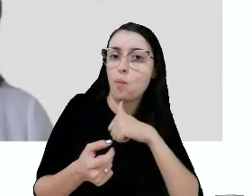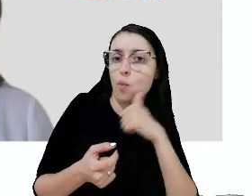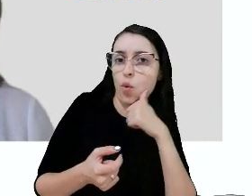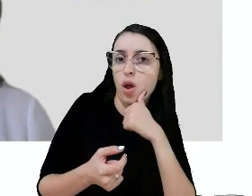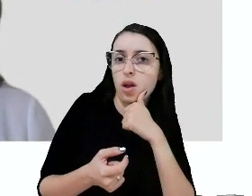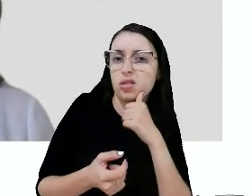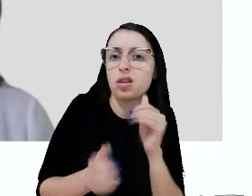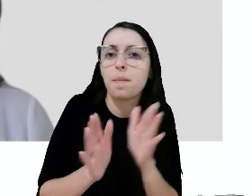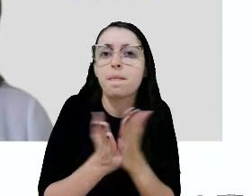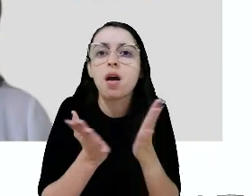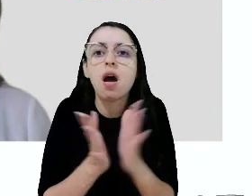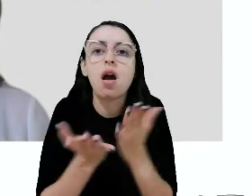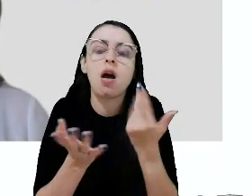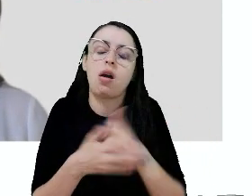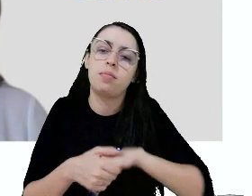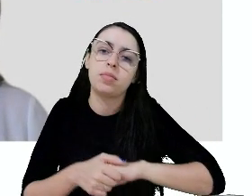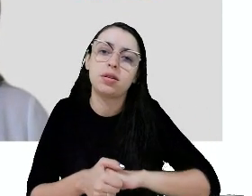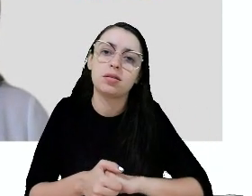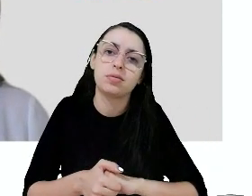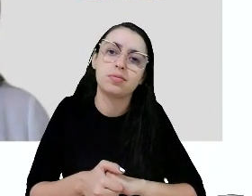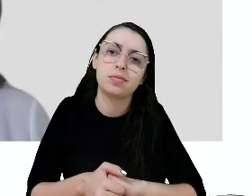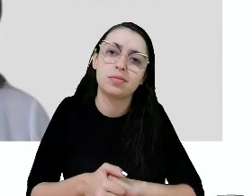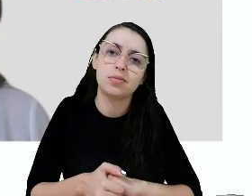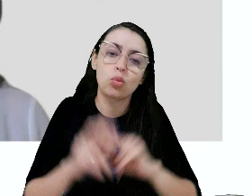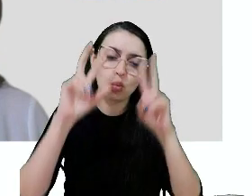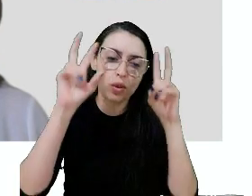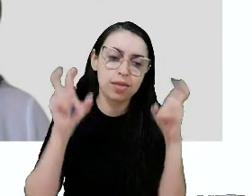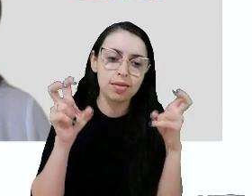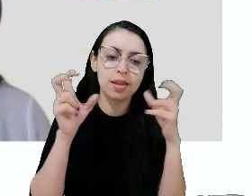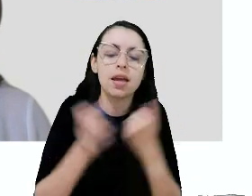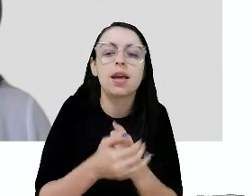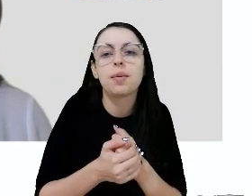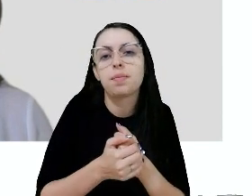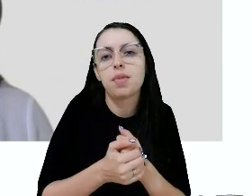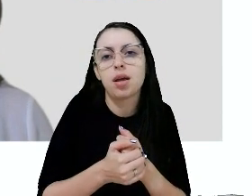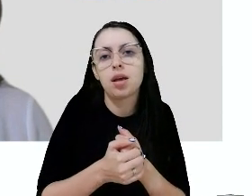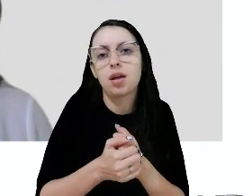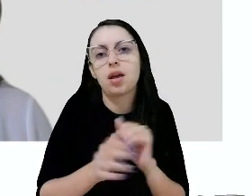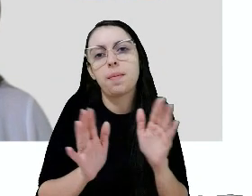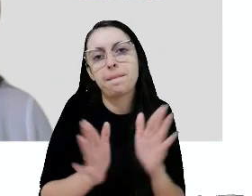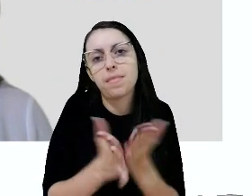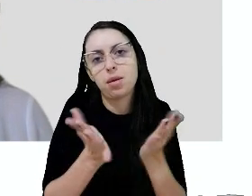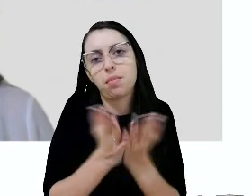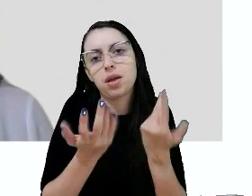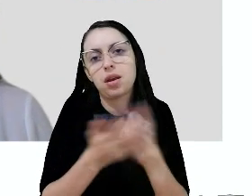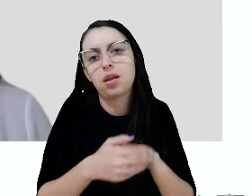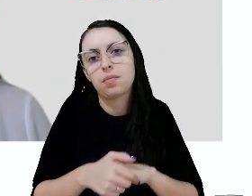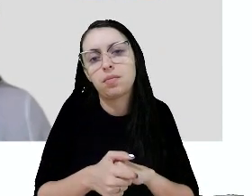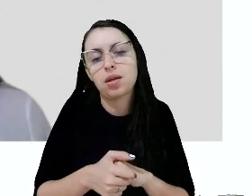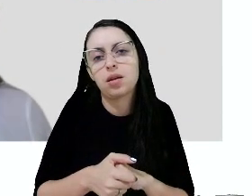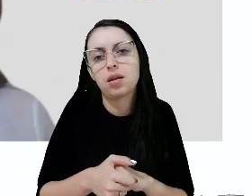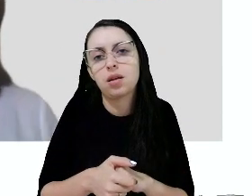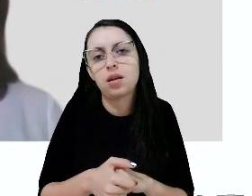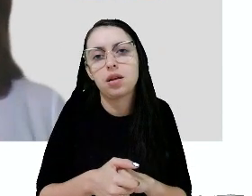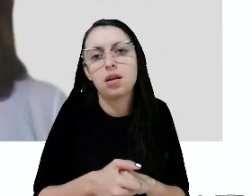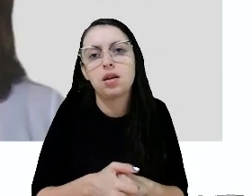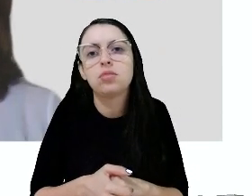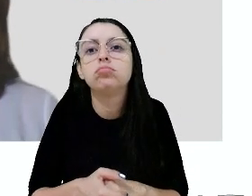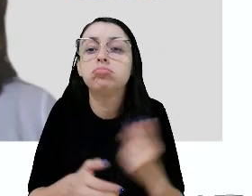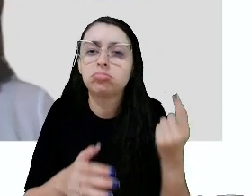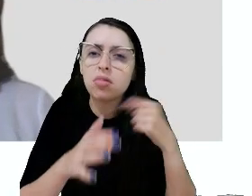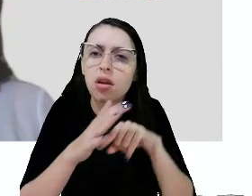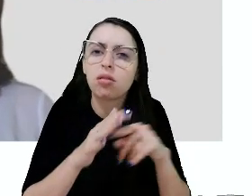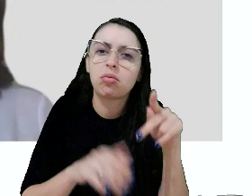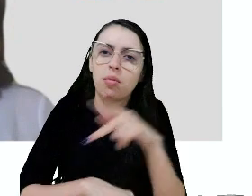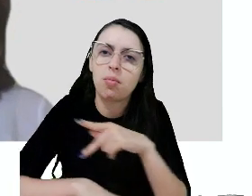de mulheres vulneráveis, desde o tema da vulnerabilidade da pobreza, que aumentou de tal maneira